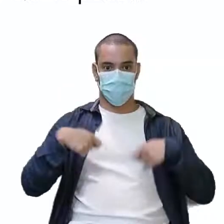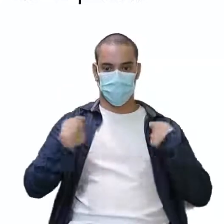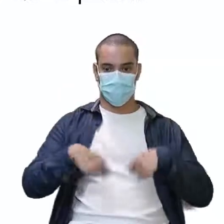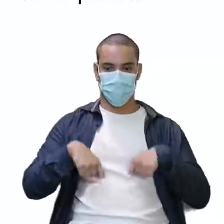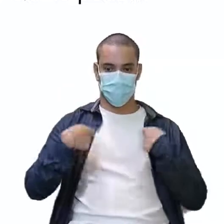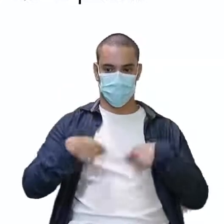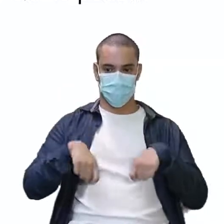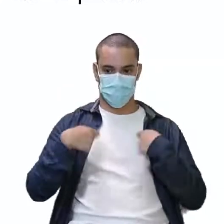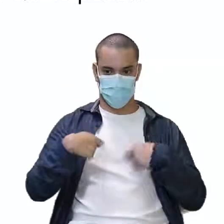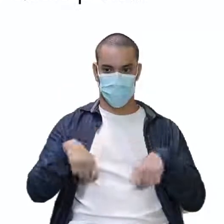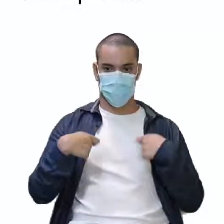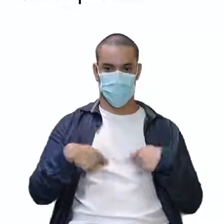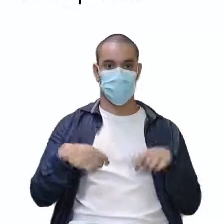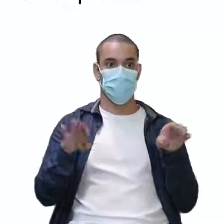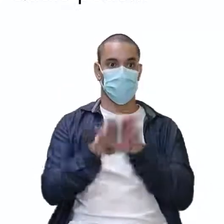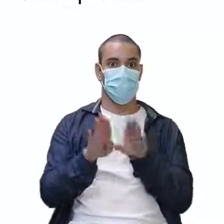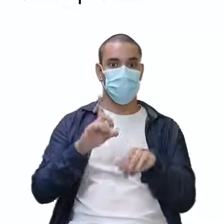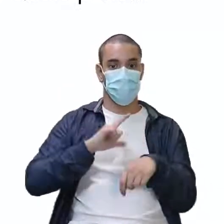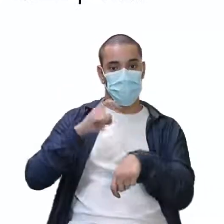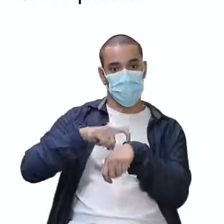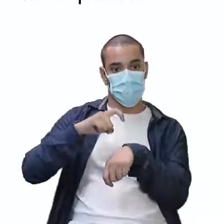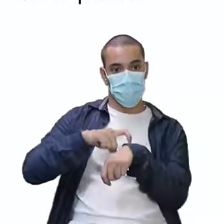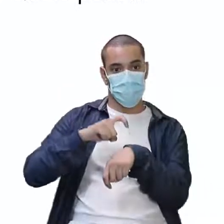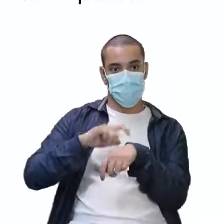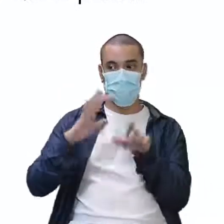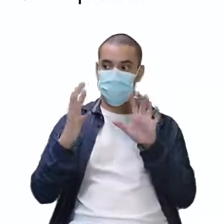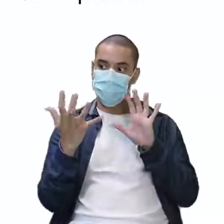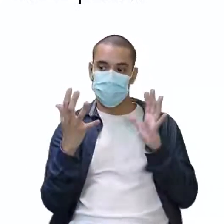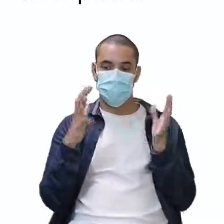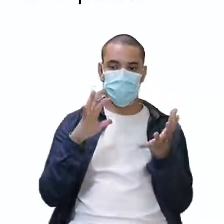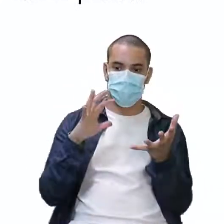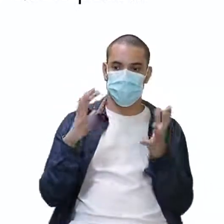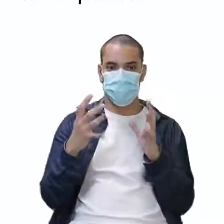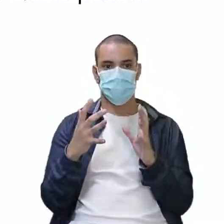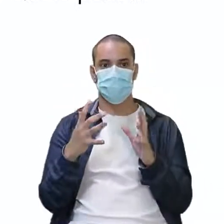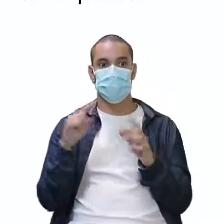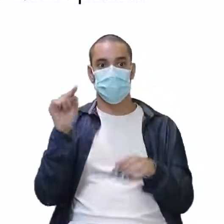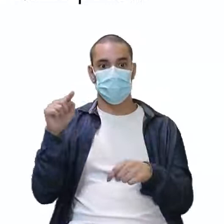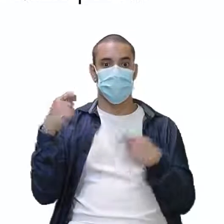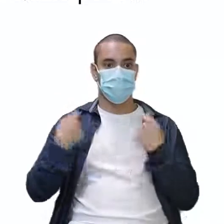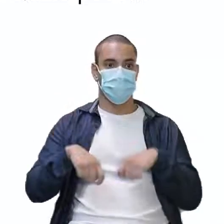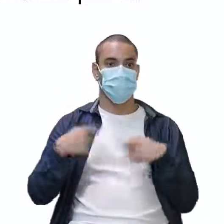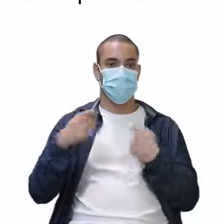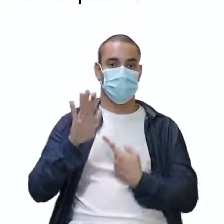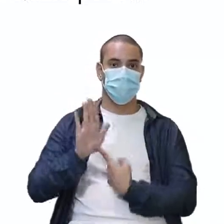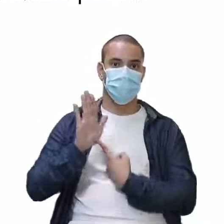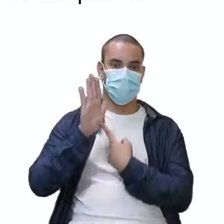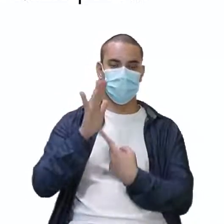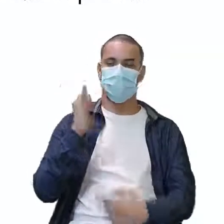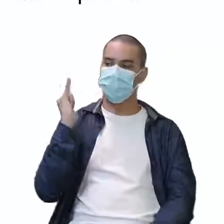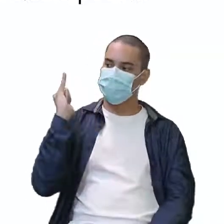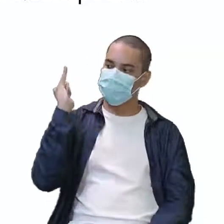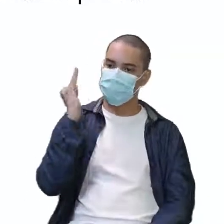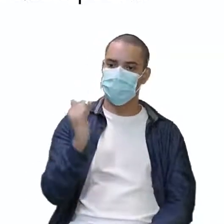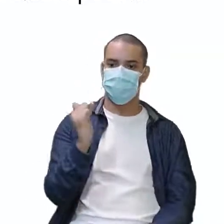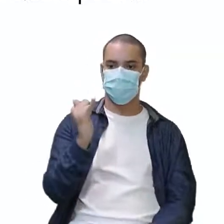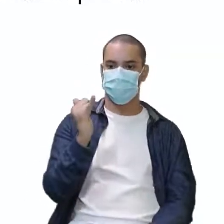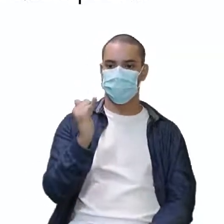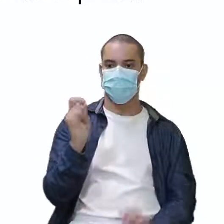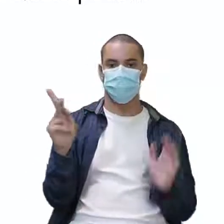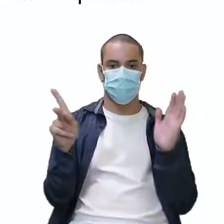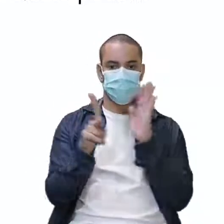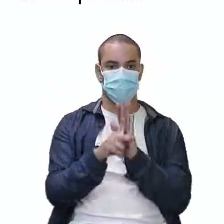necessidade, existem situações em que esses organismos vão precisar sinalizar